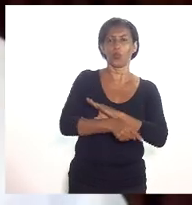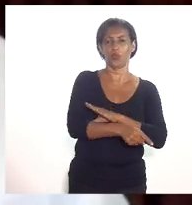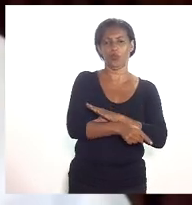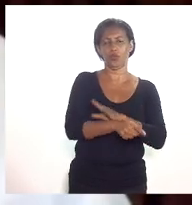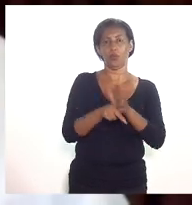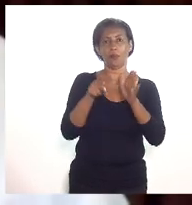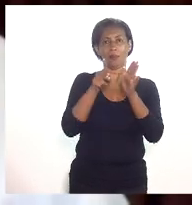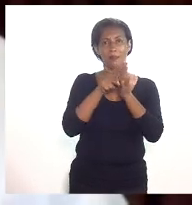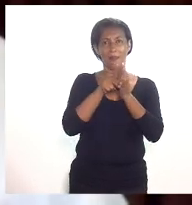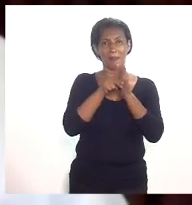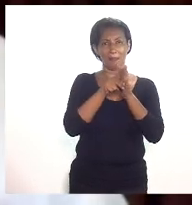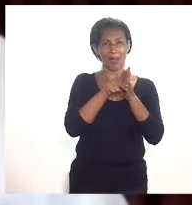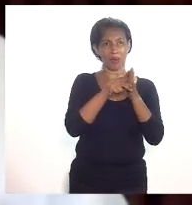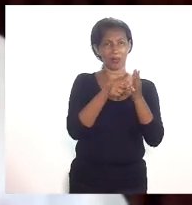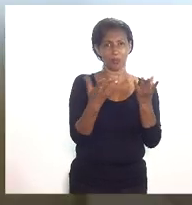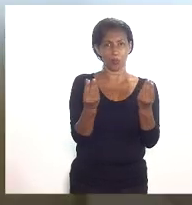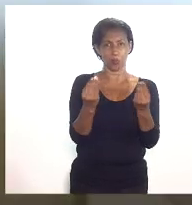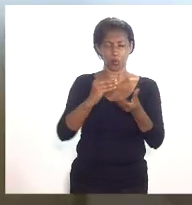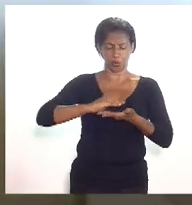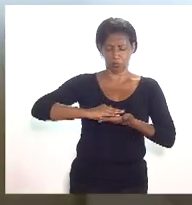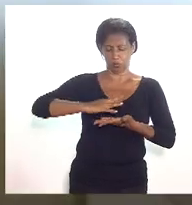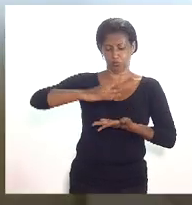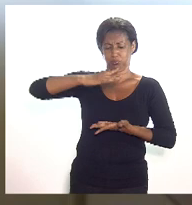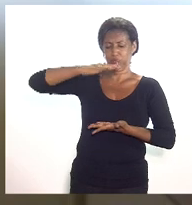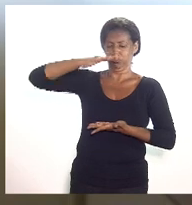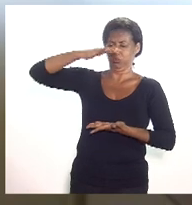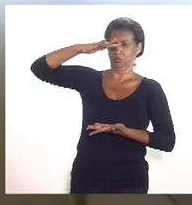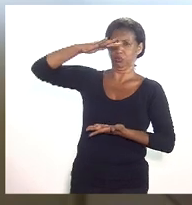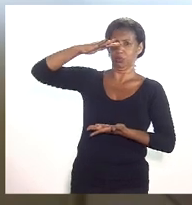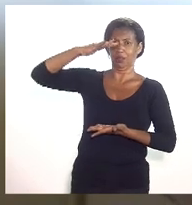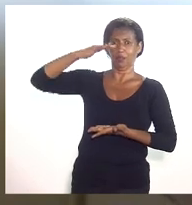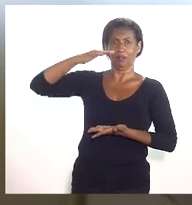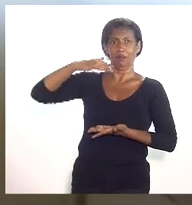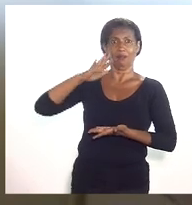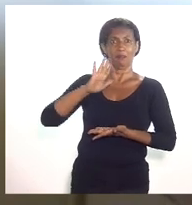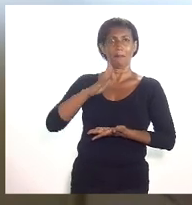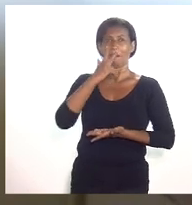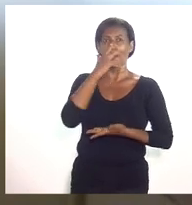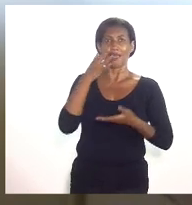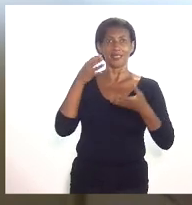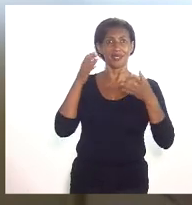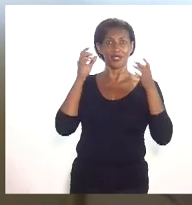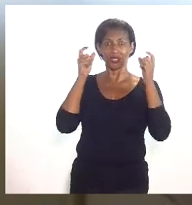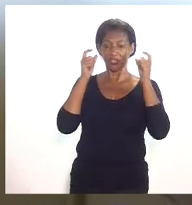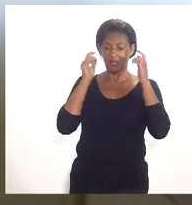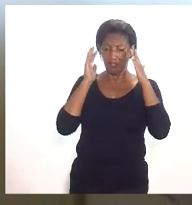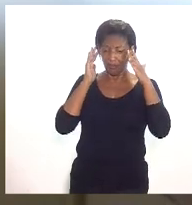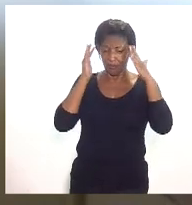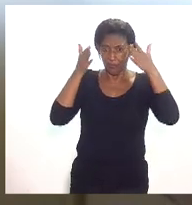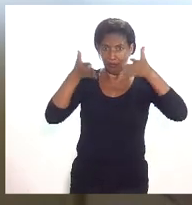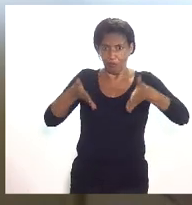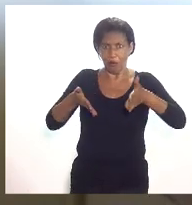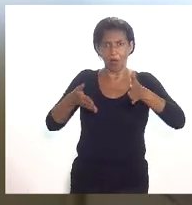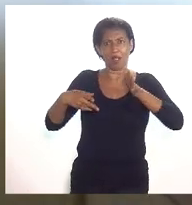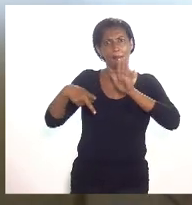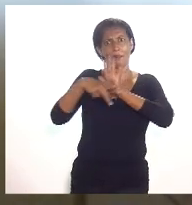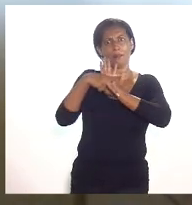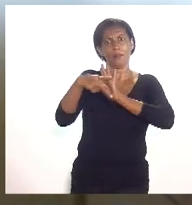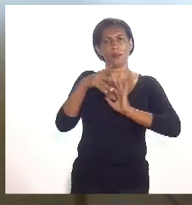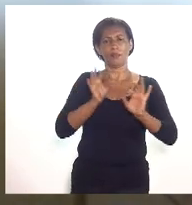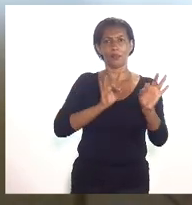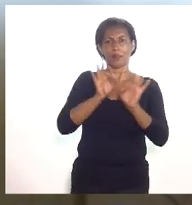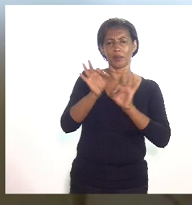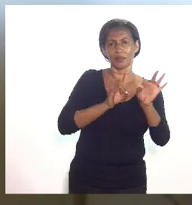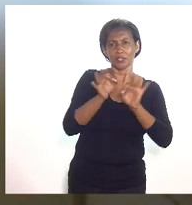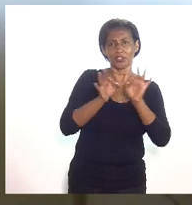grande faz que a gente se concentre mais nos nossos projetos e alguns que a gente verifica que